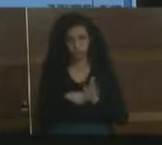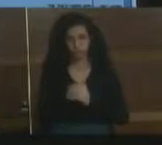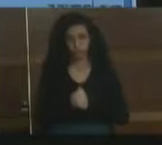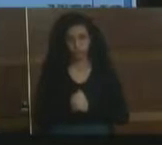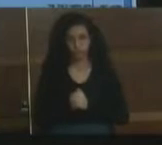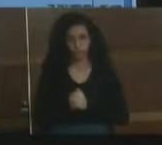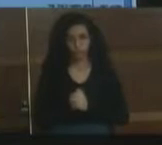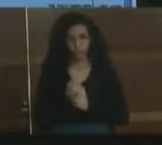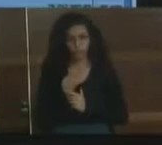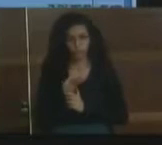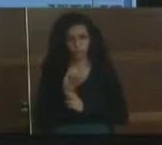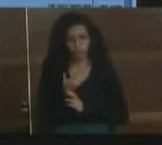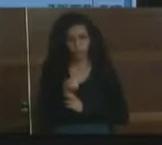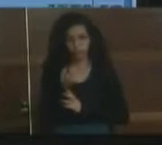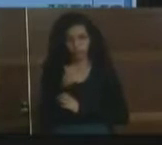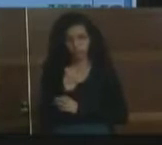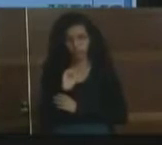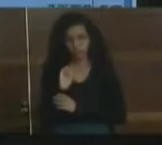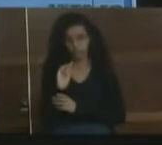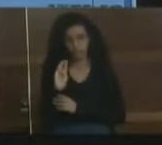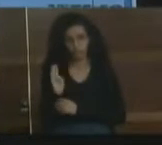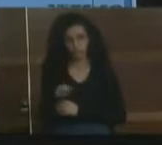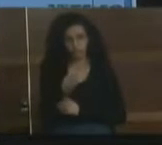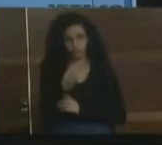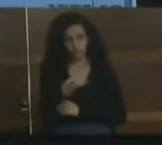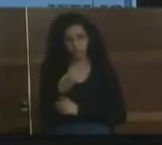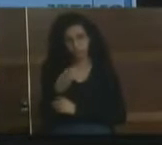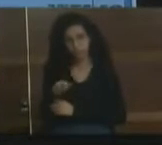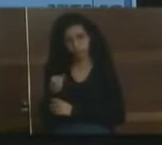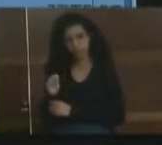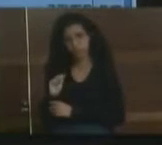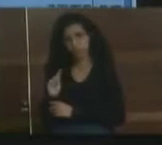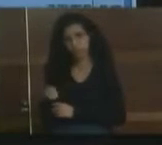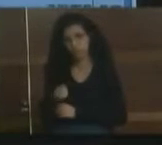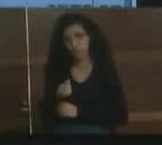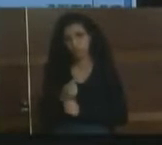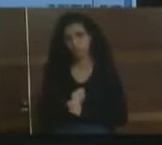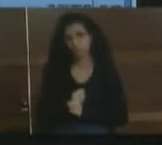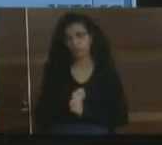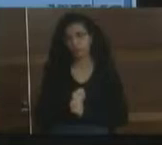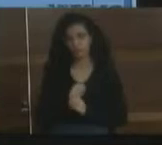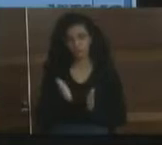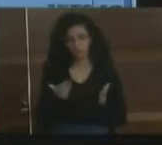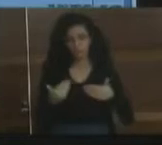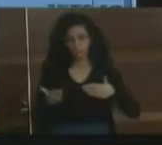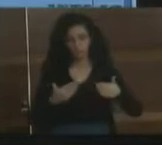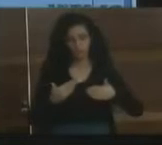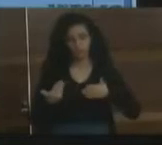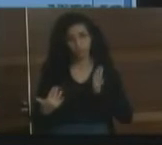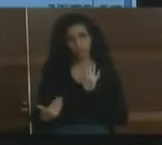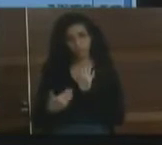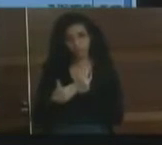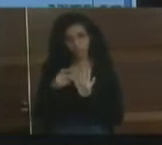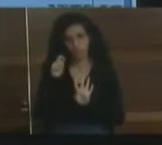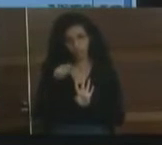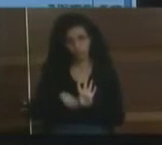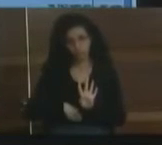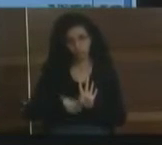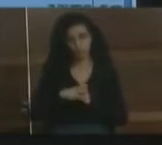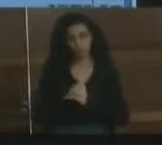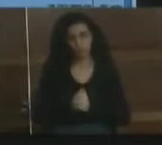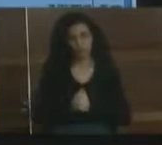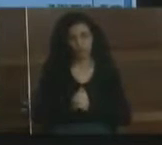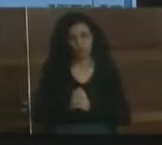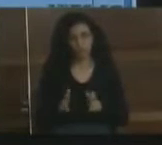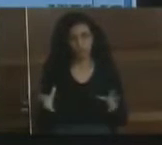quadrimestre 475 milhões 338 mil a receita arrecadada até o terceiro